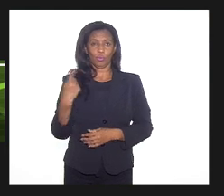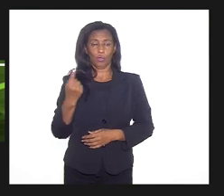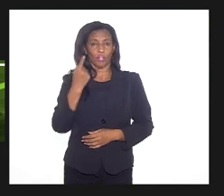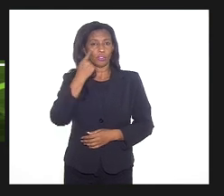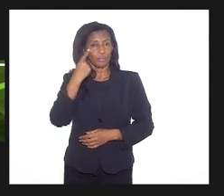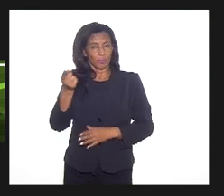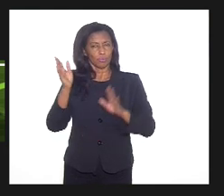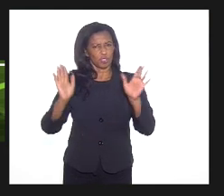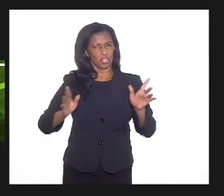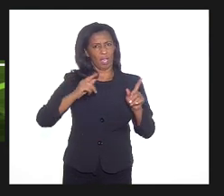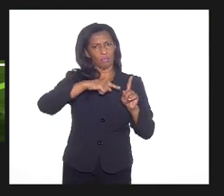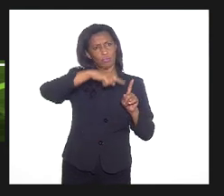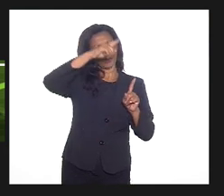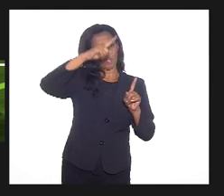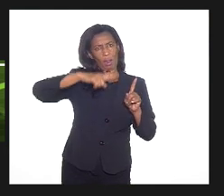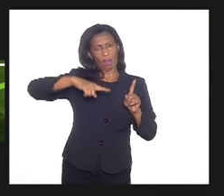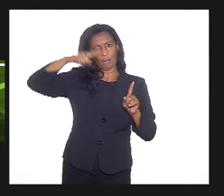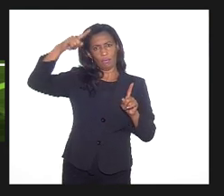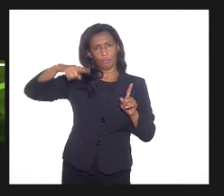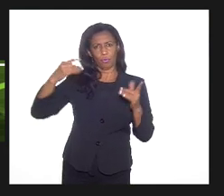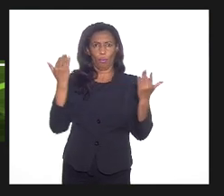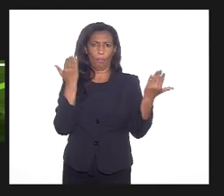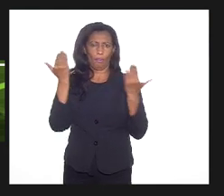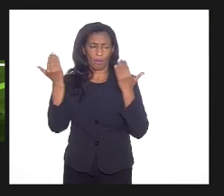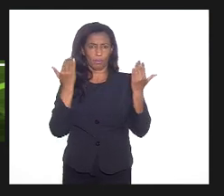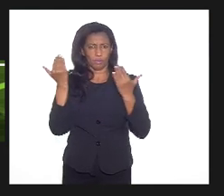gráficos comparativos com